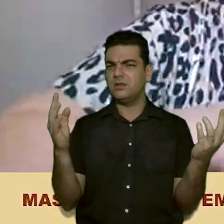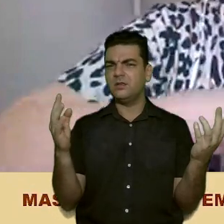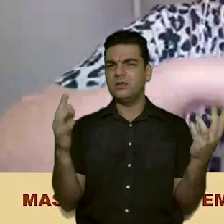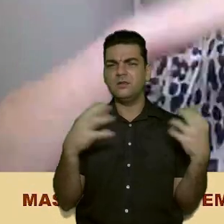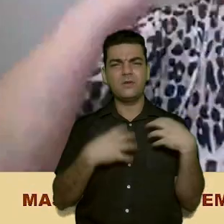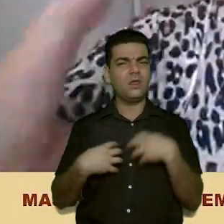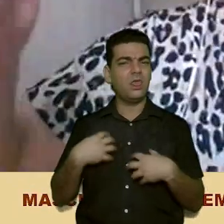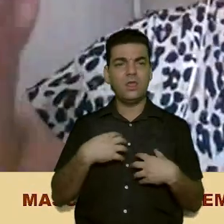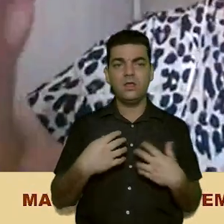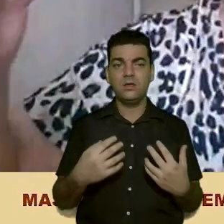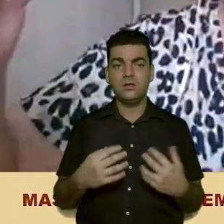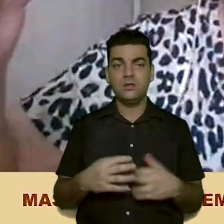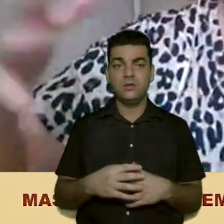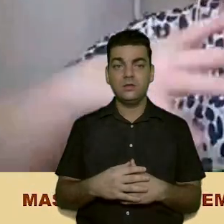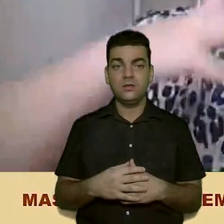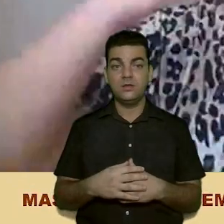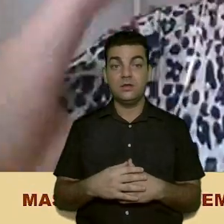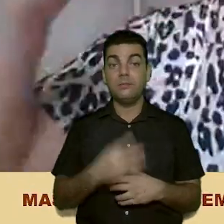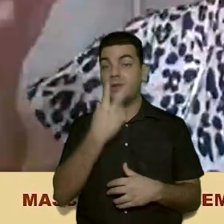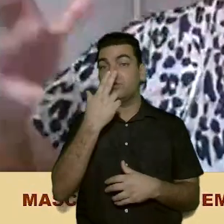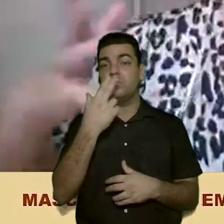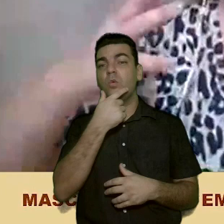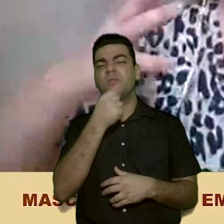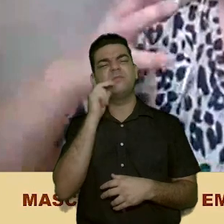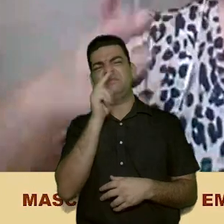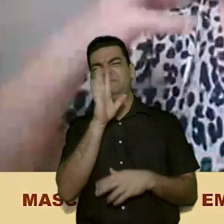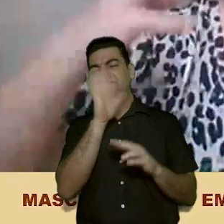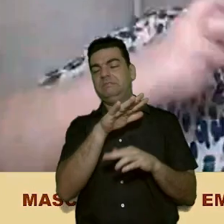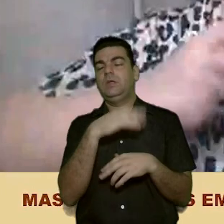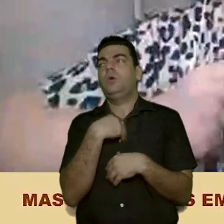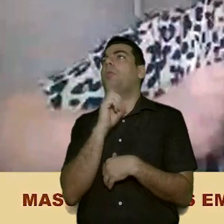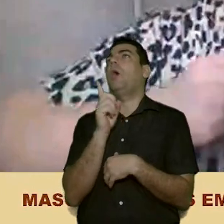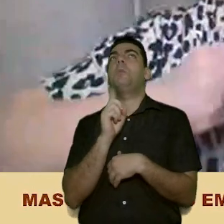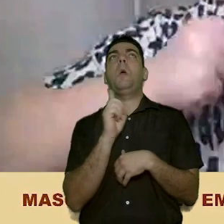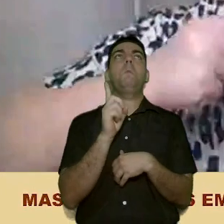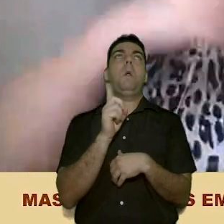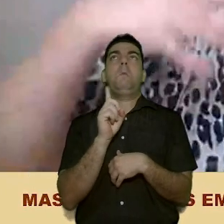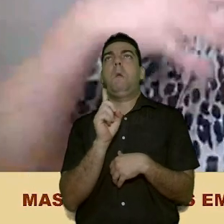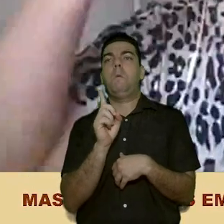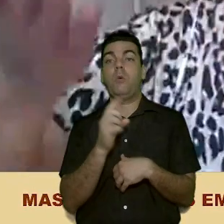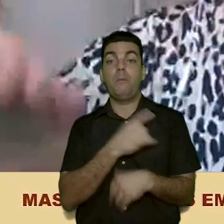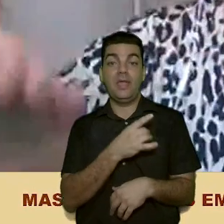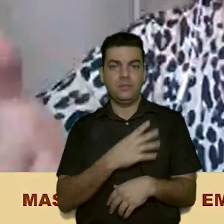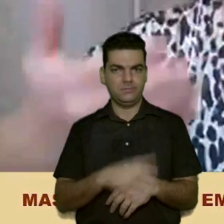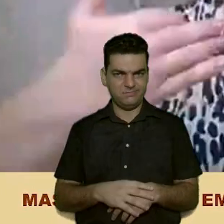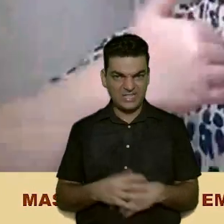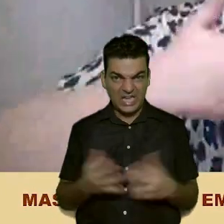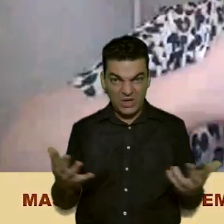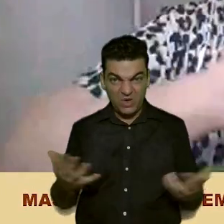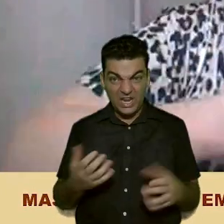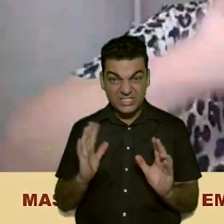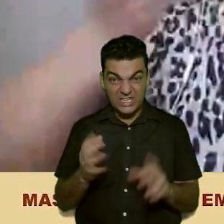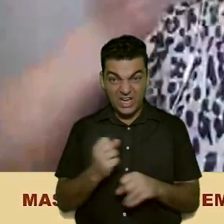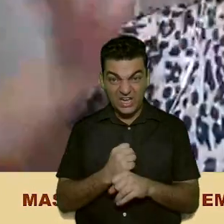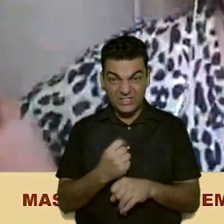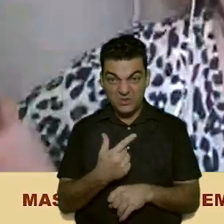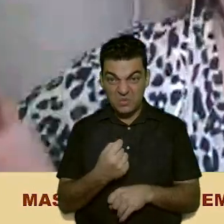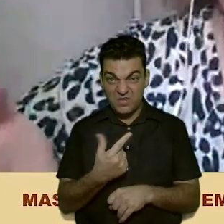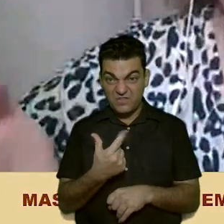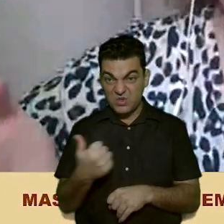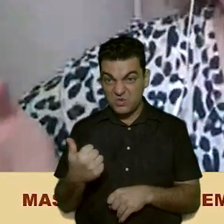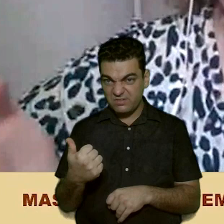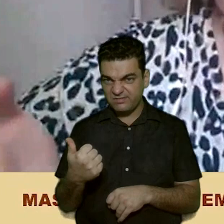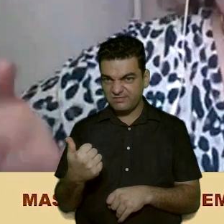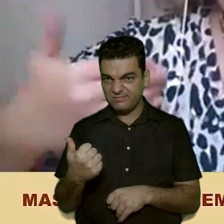Deve bater uma sensação de desencaixe tão profunda que é melhor eu nem olhar para isso, é melhor eu fazer o quê? Eu